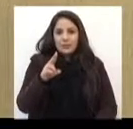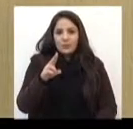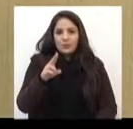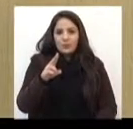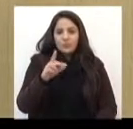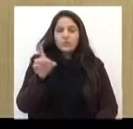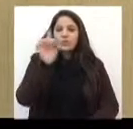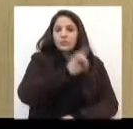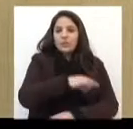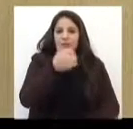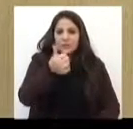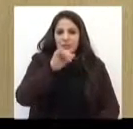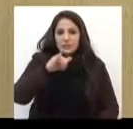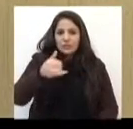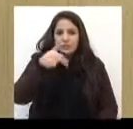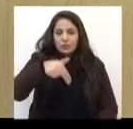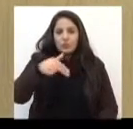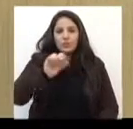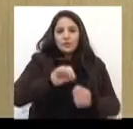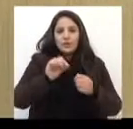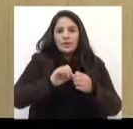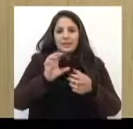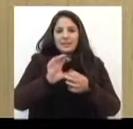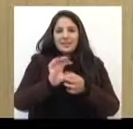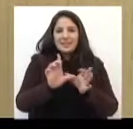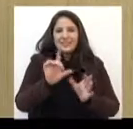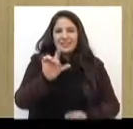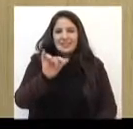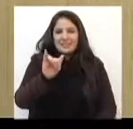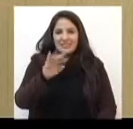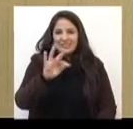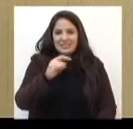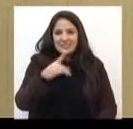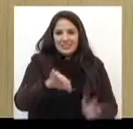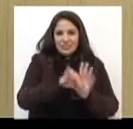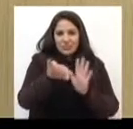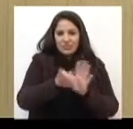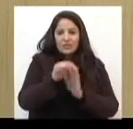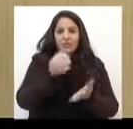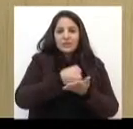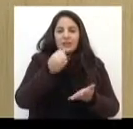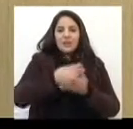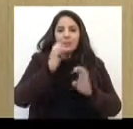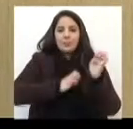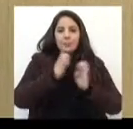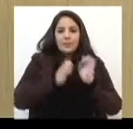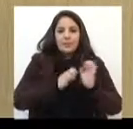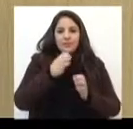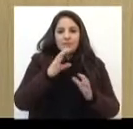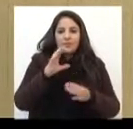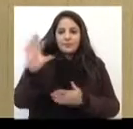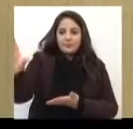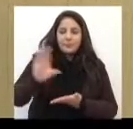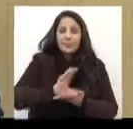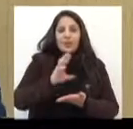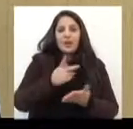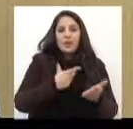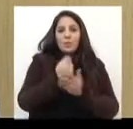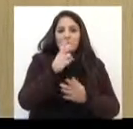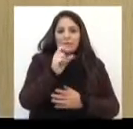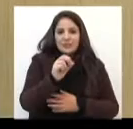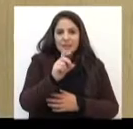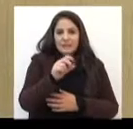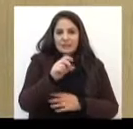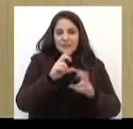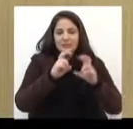dia 6 de junho acontece a licitação para contratar a empresa que deve financiar a compra de 10 ônibus. O